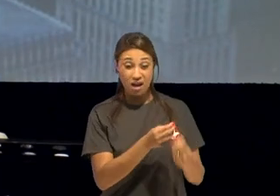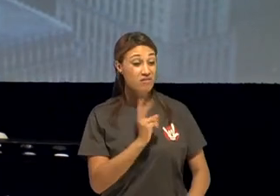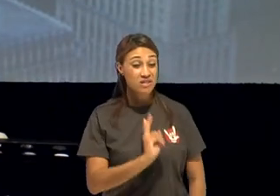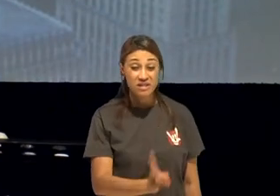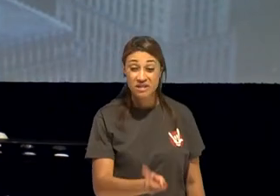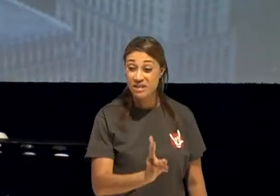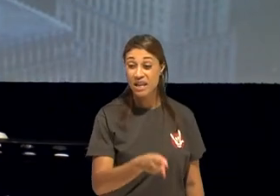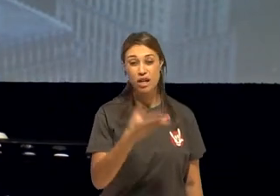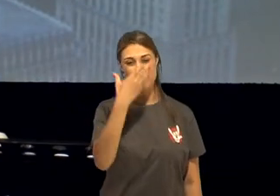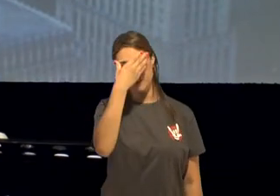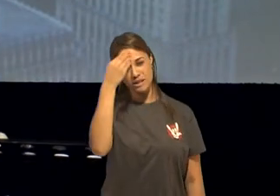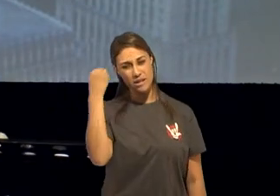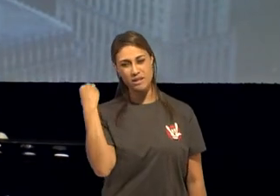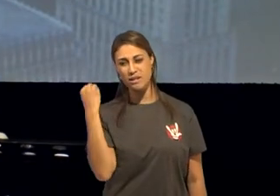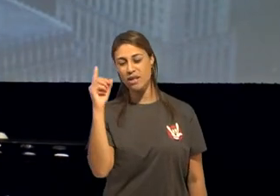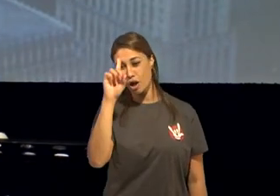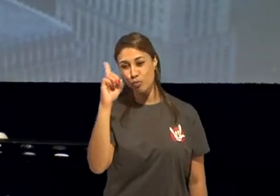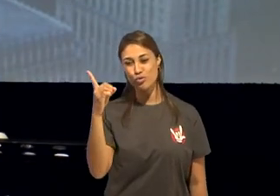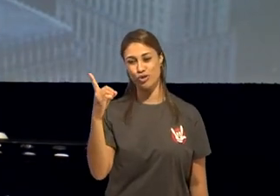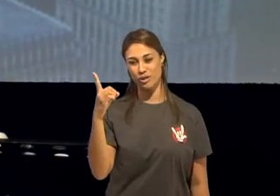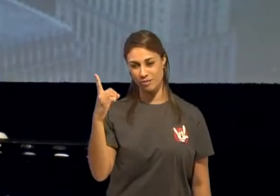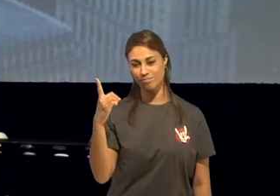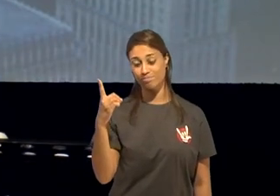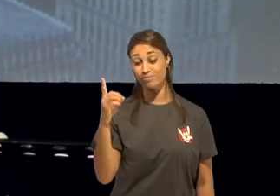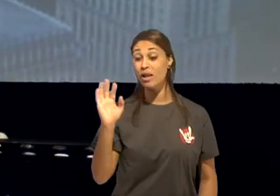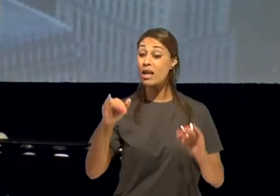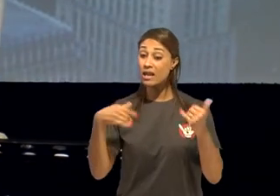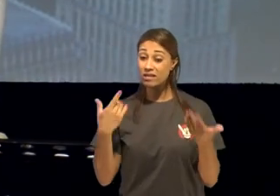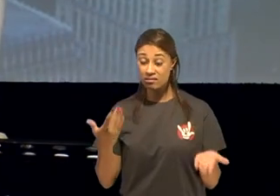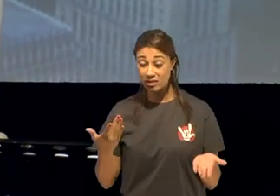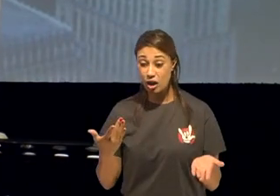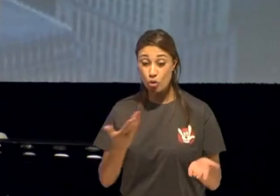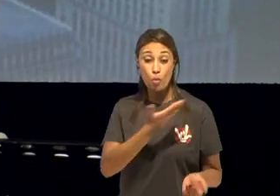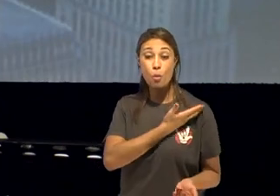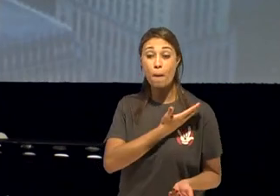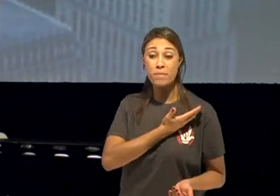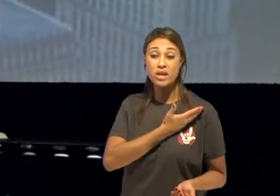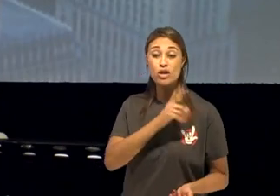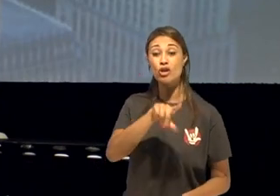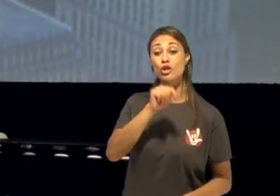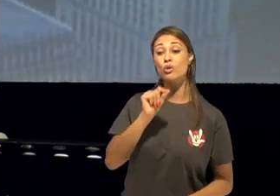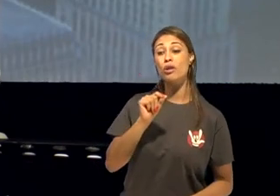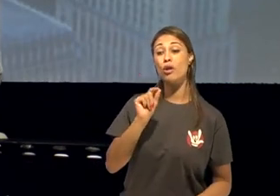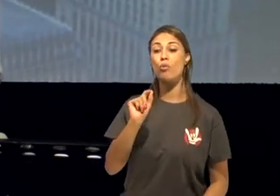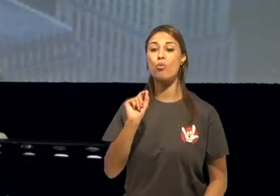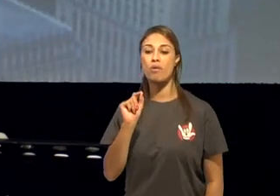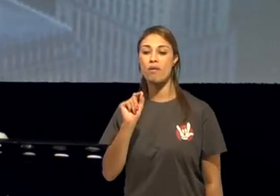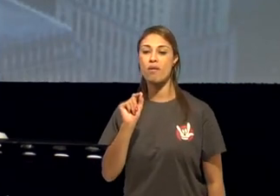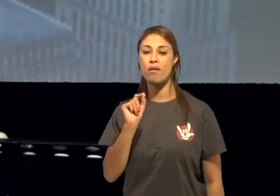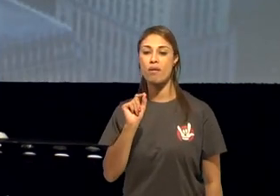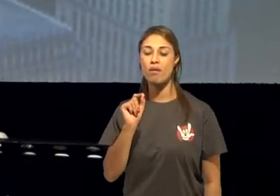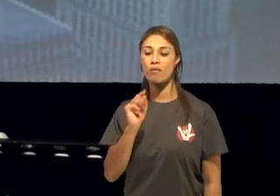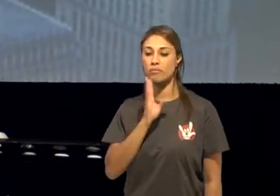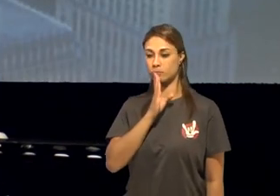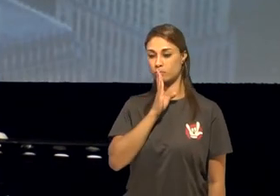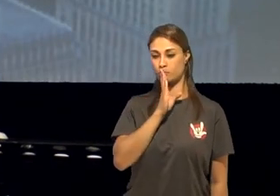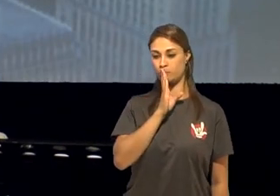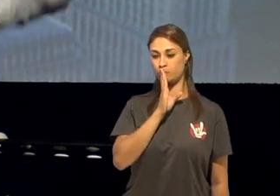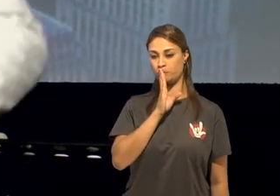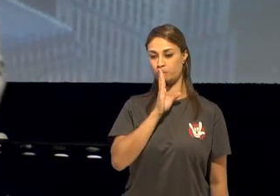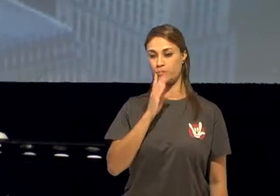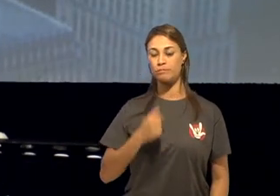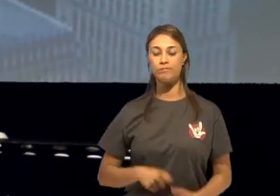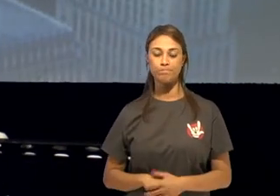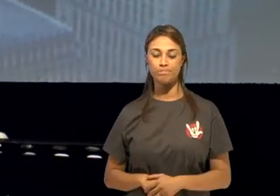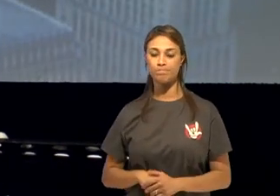de aniversário, então ele prefere não falar, porque se eu esquecer, ele não quer sofrer. Eu olhei para ele e falei,